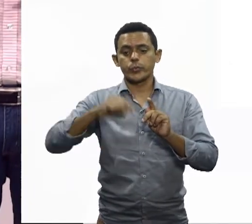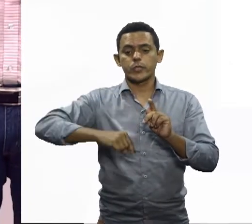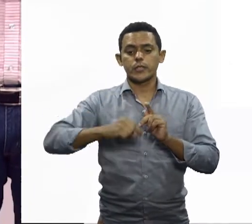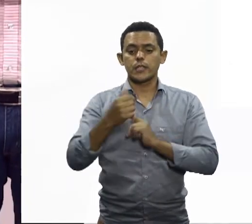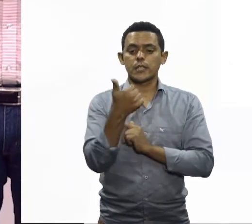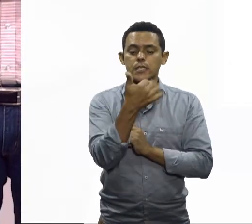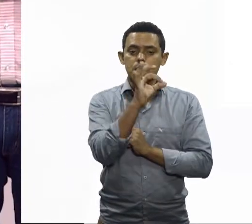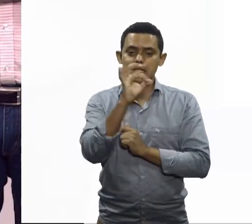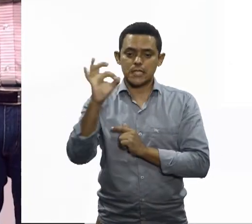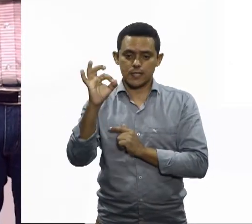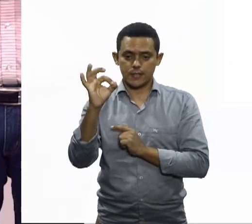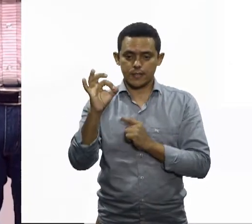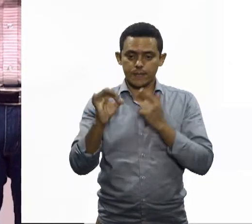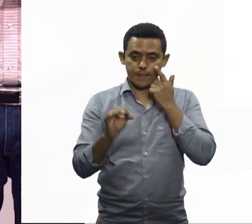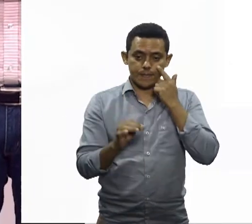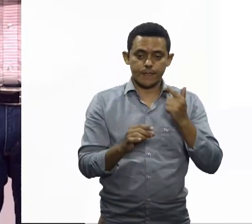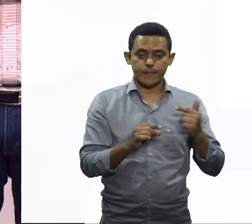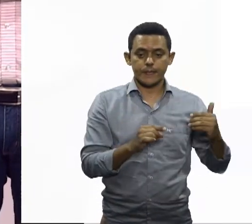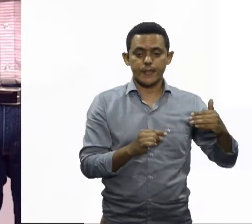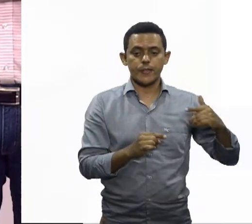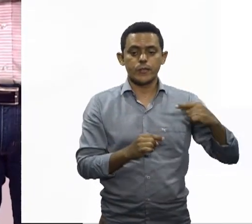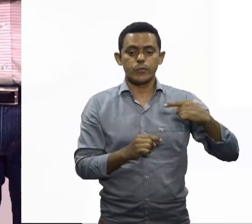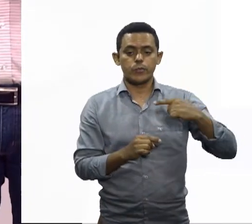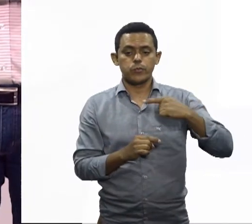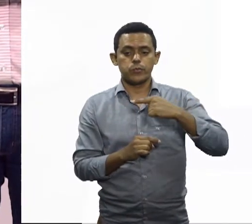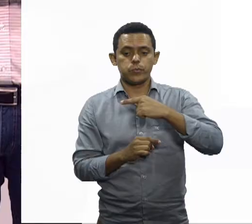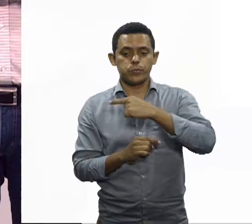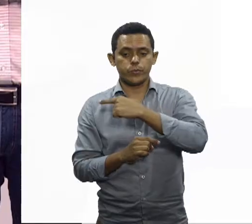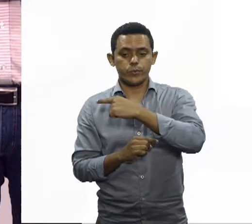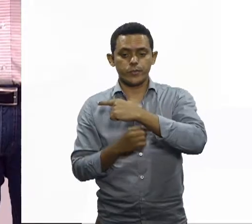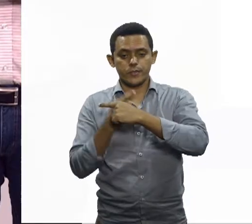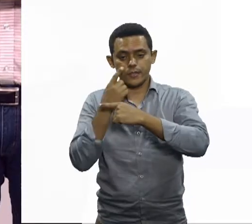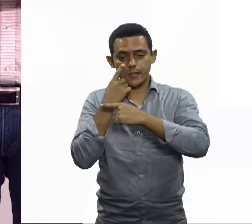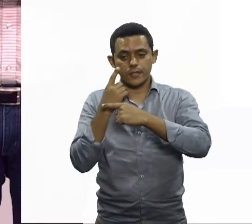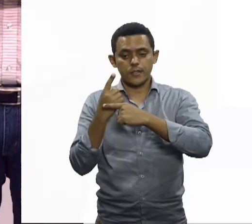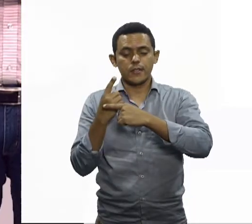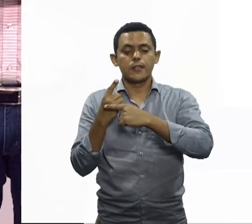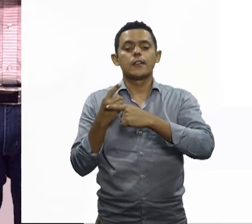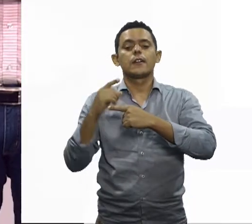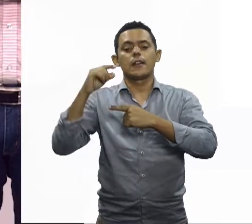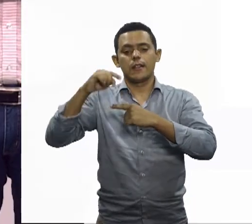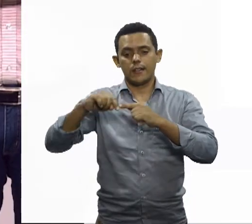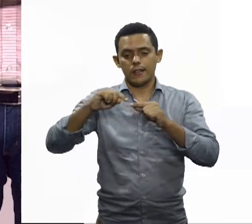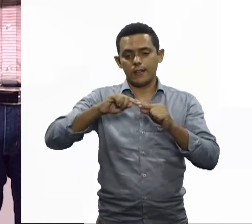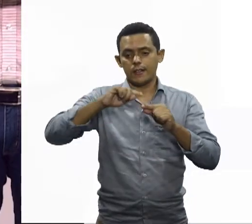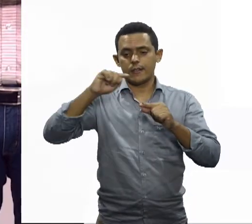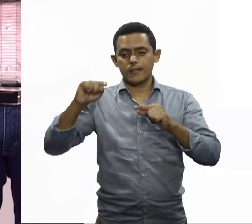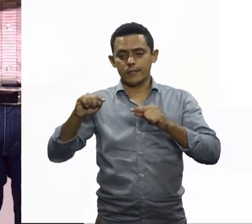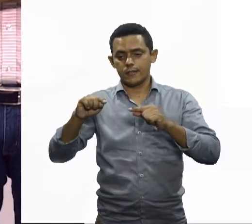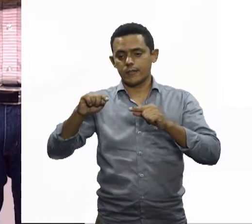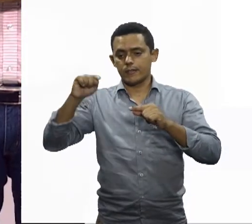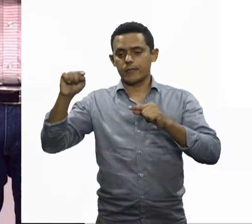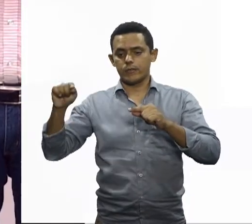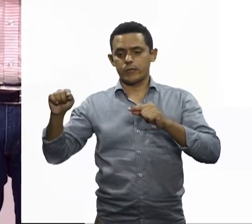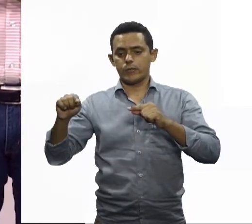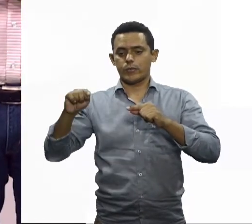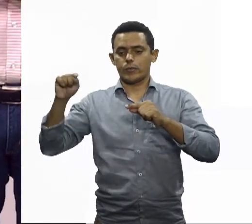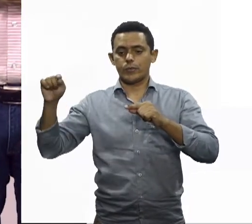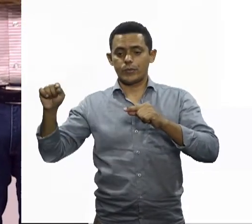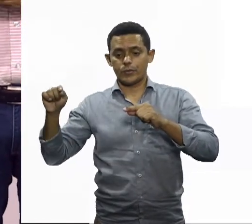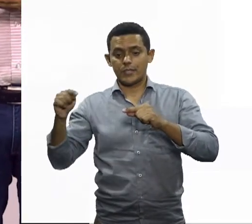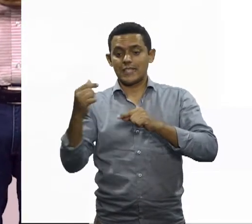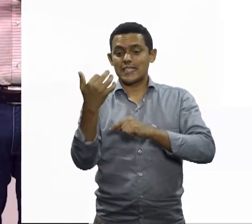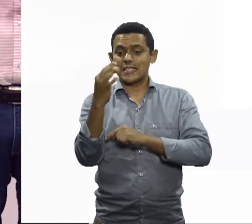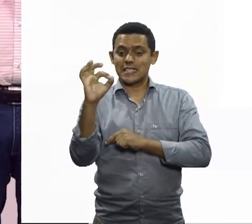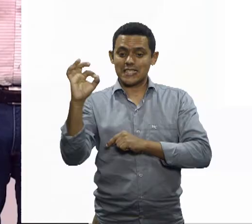direita. Então, se eu estou indo para a direita, eu devo multiplicar por 100 nas unidades imediatamente inferior. Se eu